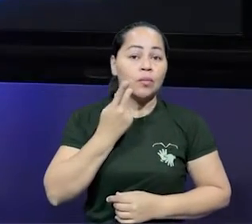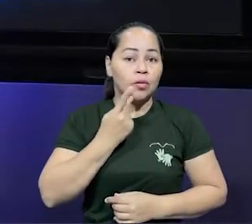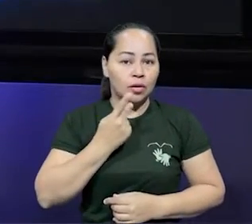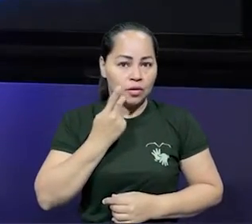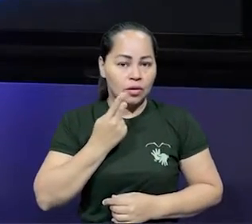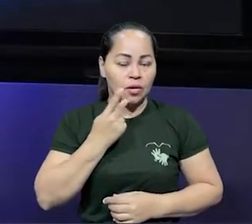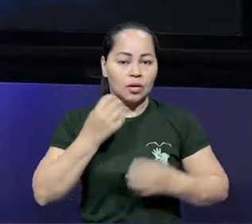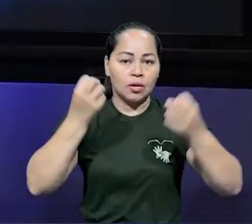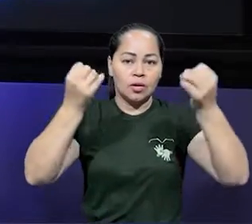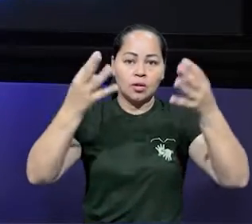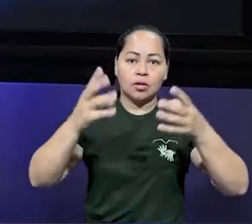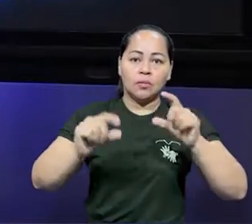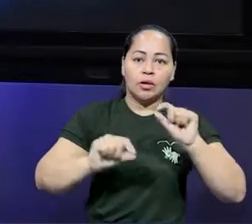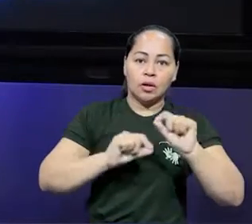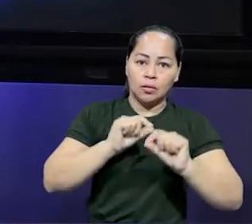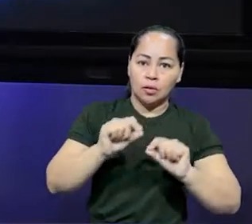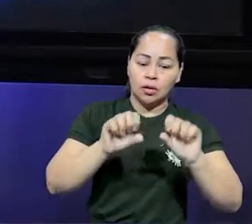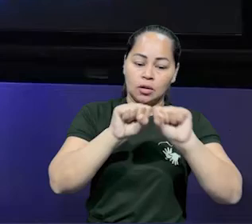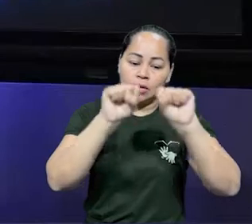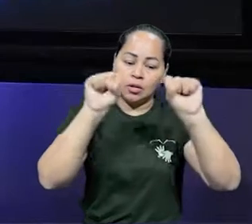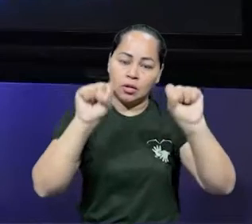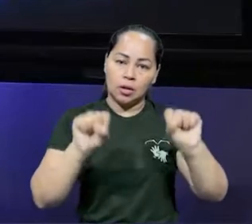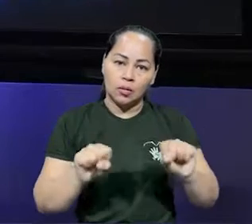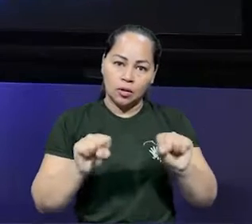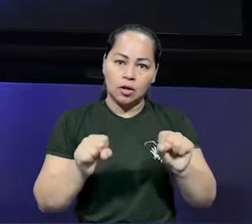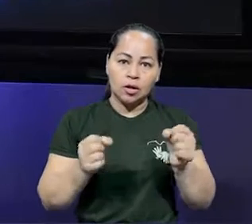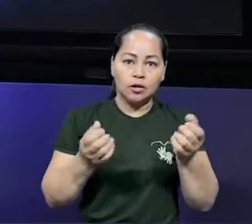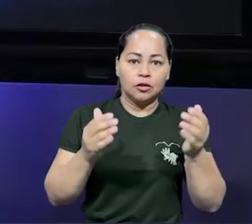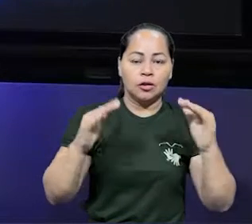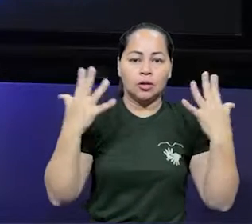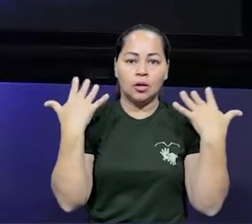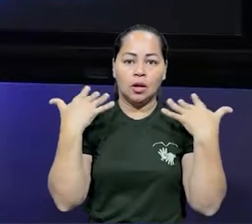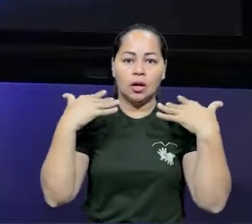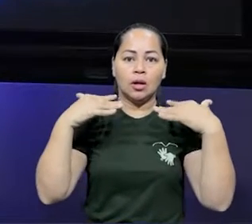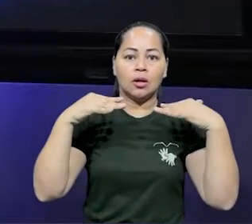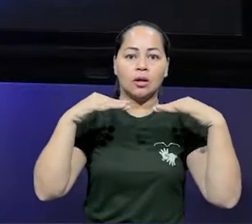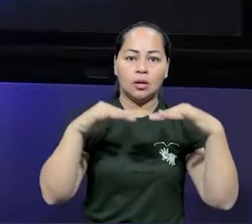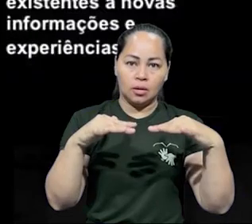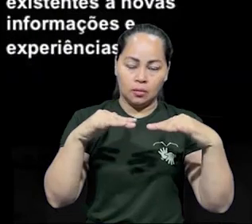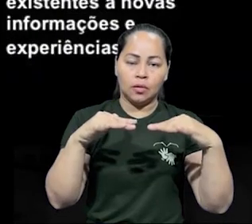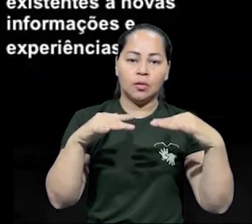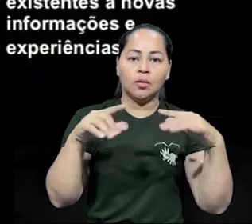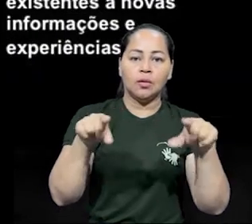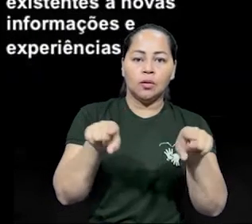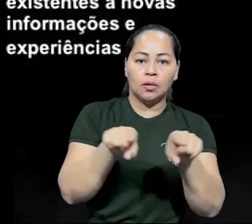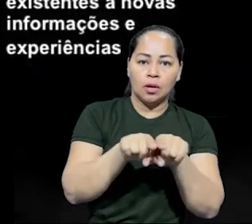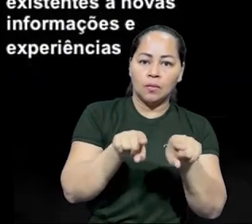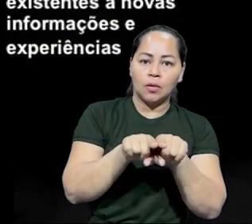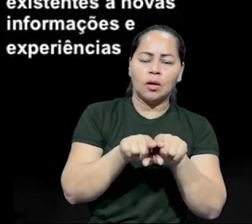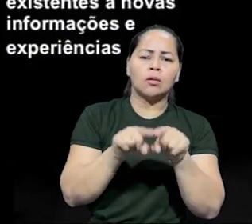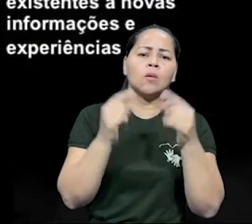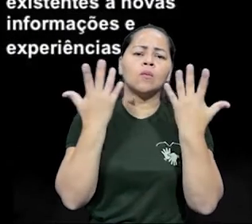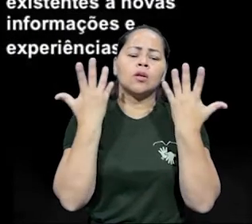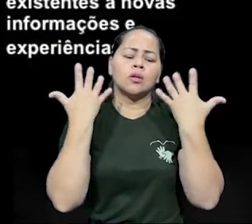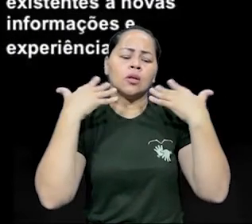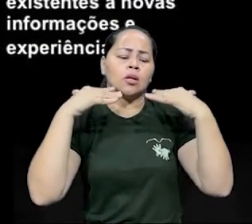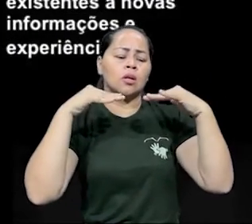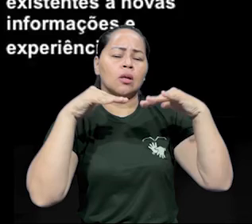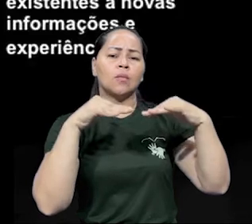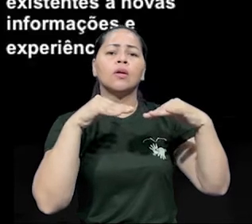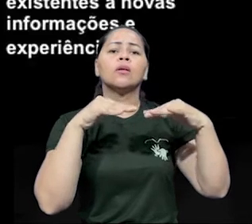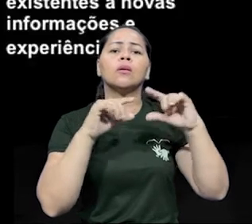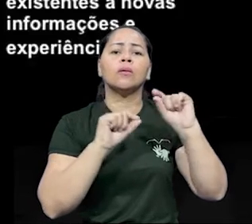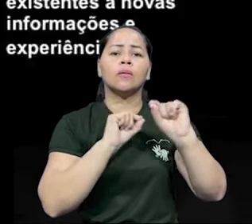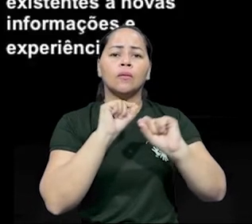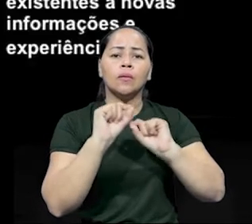nomeia como mecanismo de equilibração. Vejam nessa estrutura, nessa representação, que